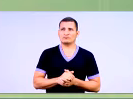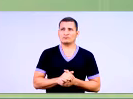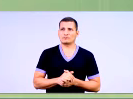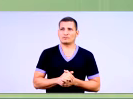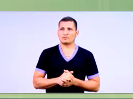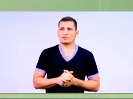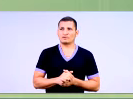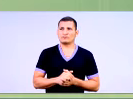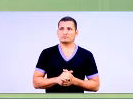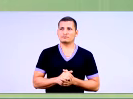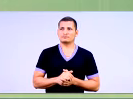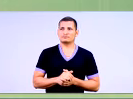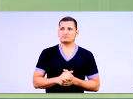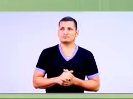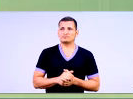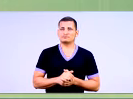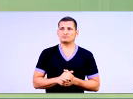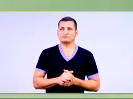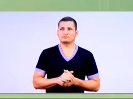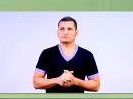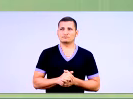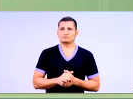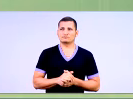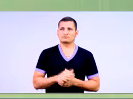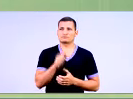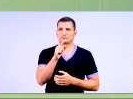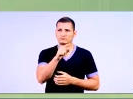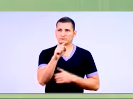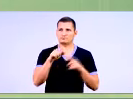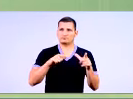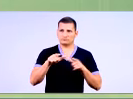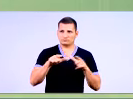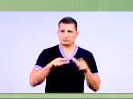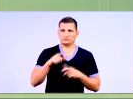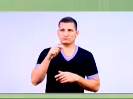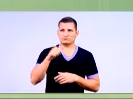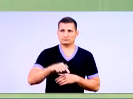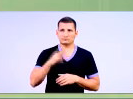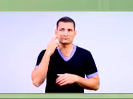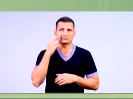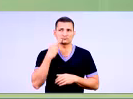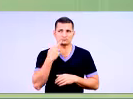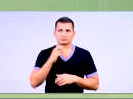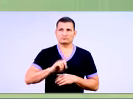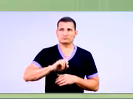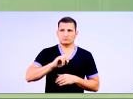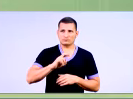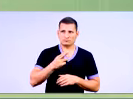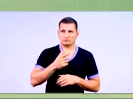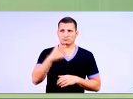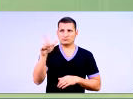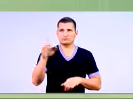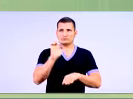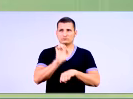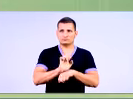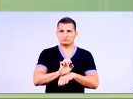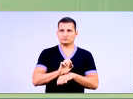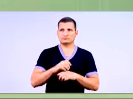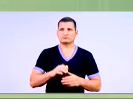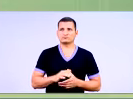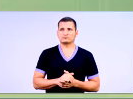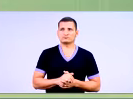in Rondônia or in another state? Você trabalhará em Rondônia ou em outro estado? Denise,